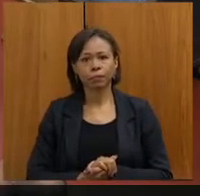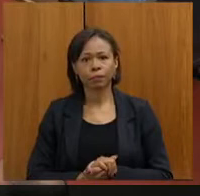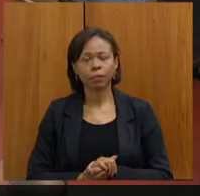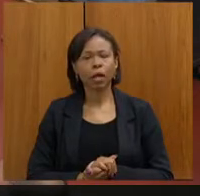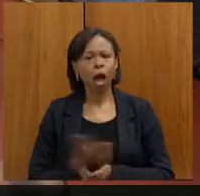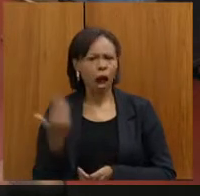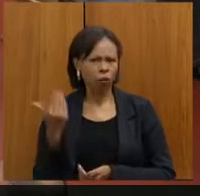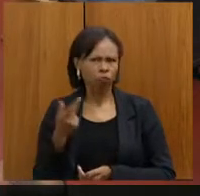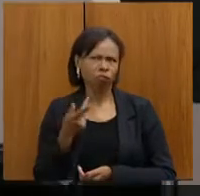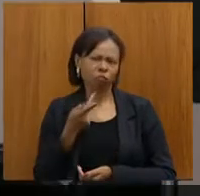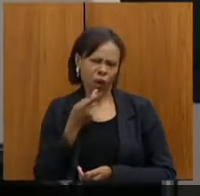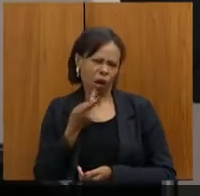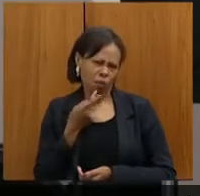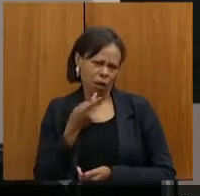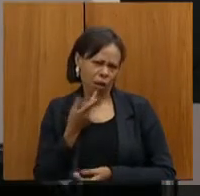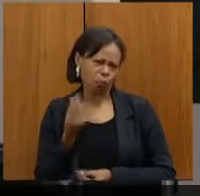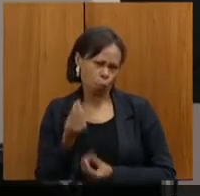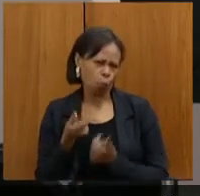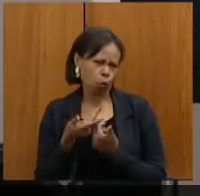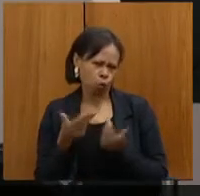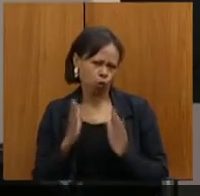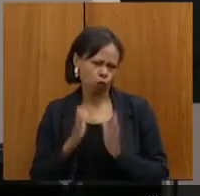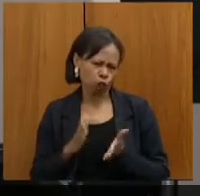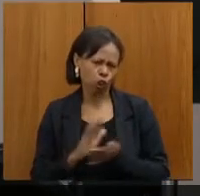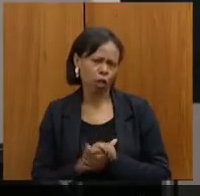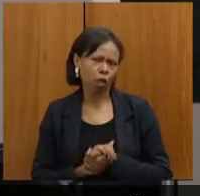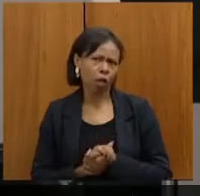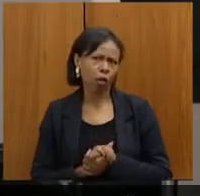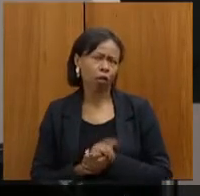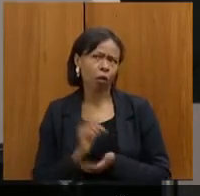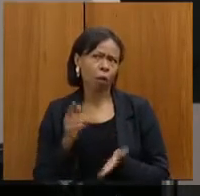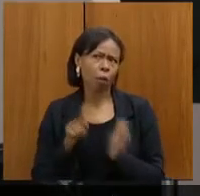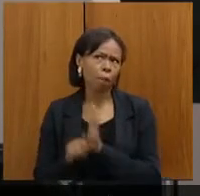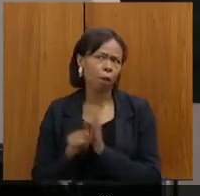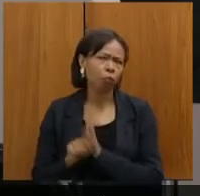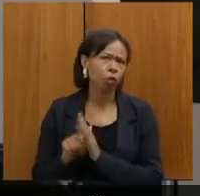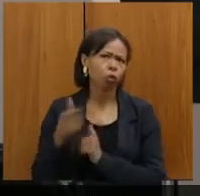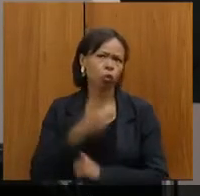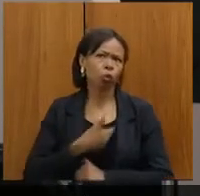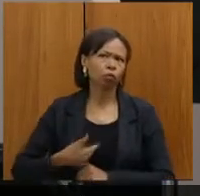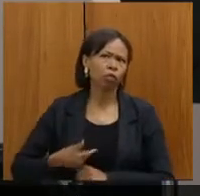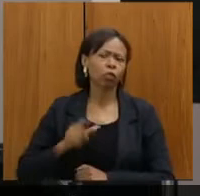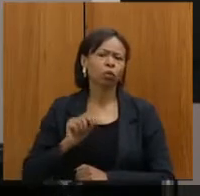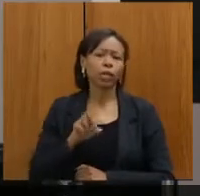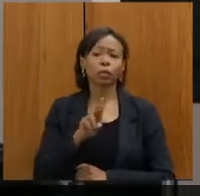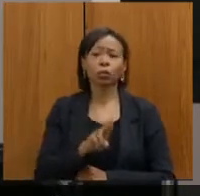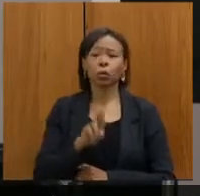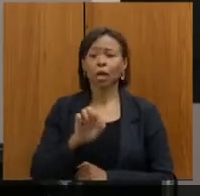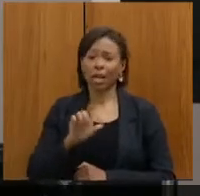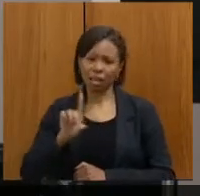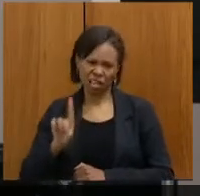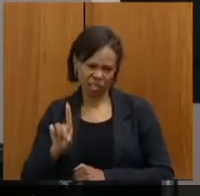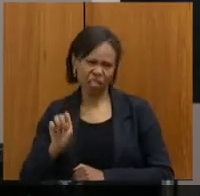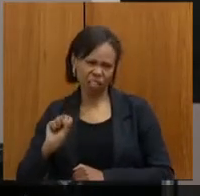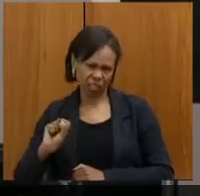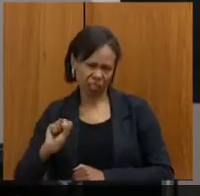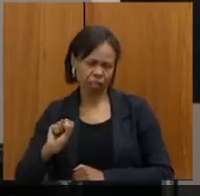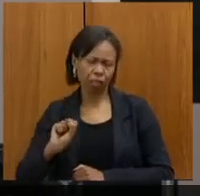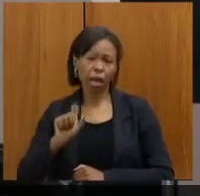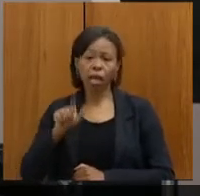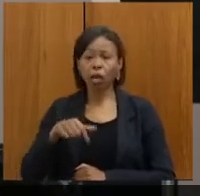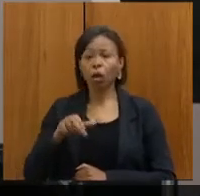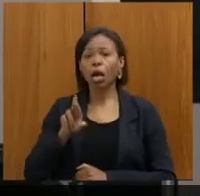falaram muito aqui e o governo é muito questionado pelos regimes especiais de tributação os raps que não é